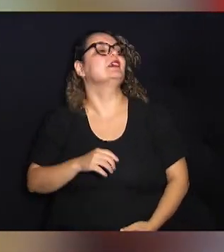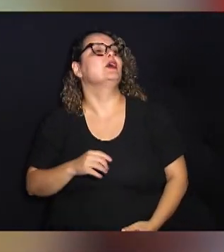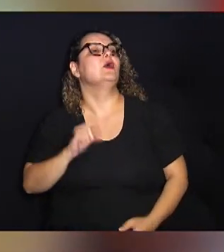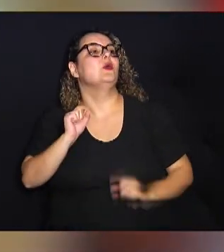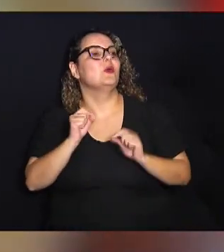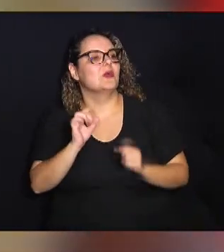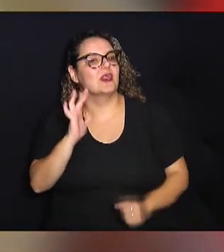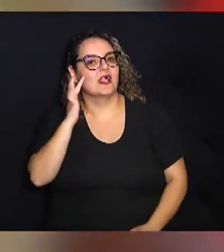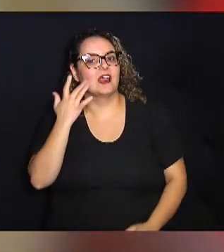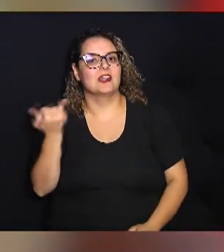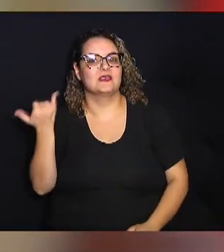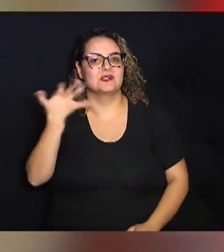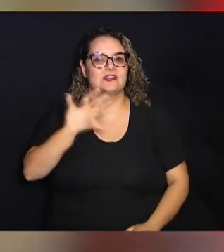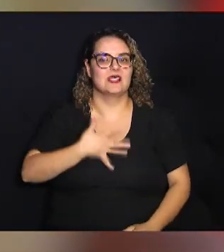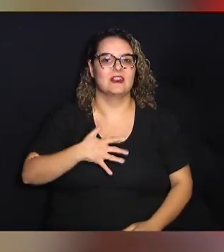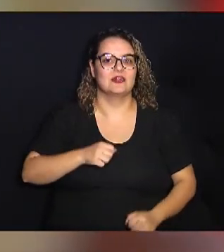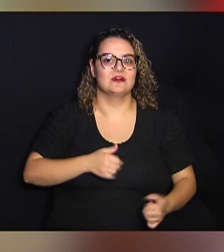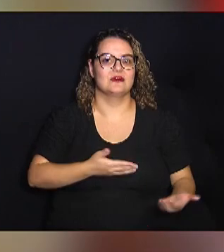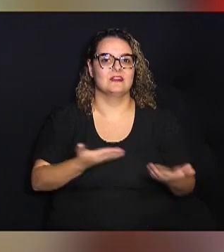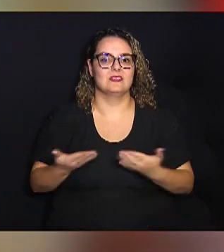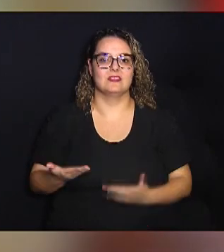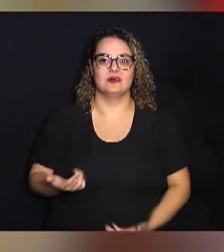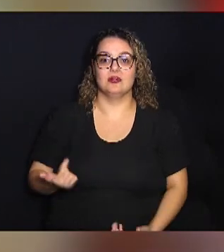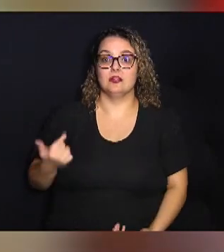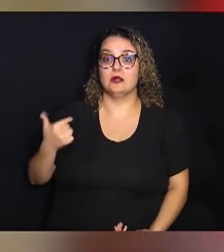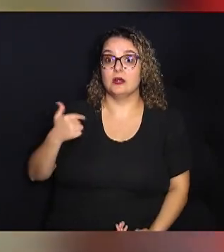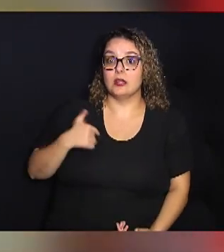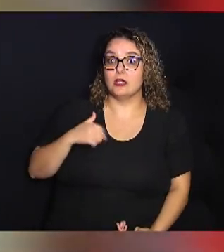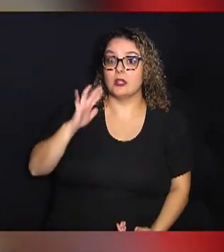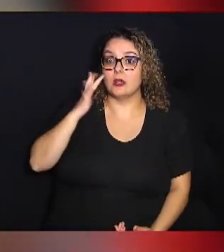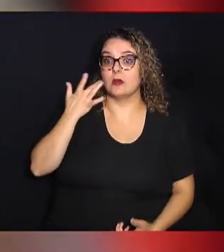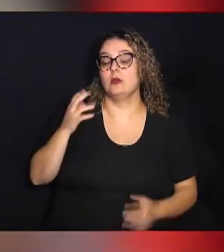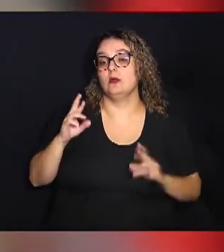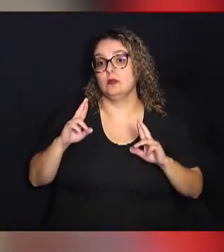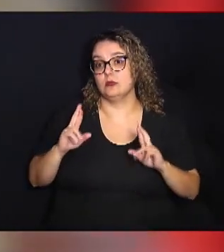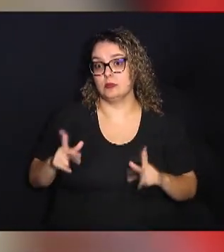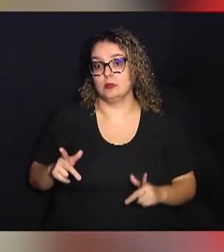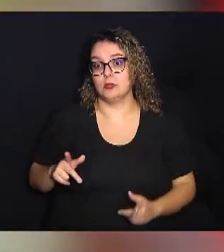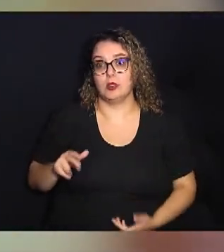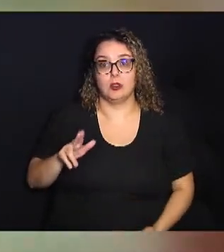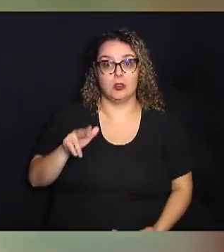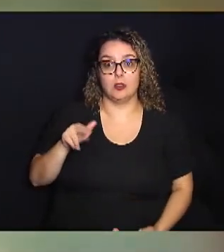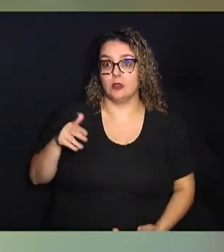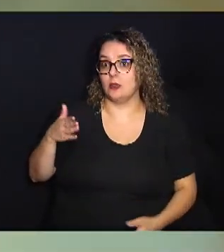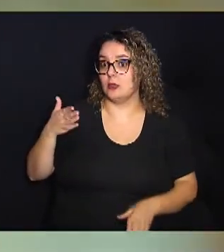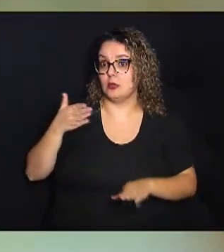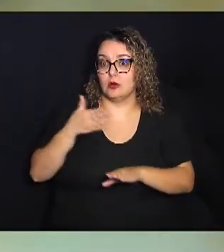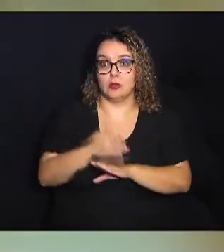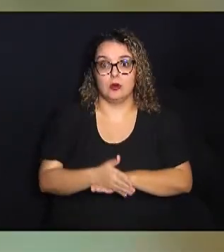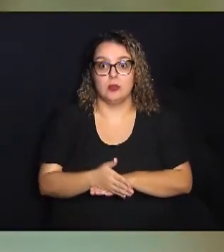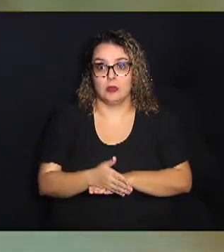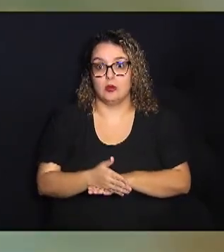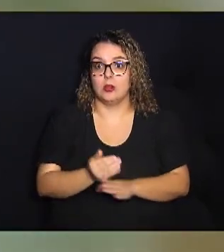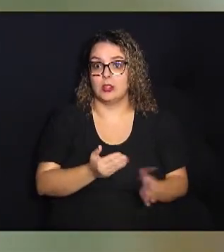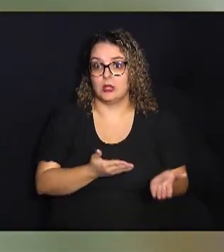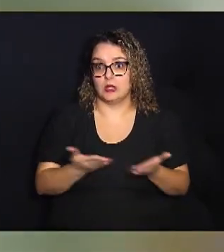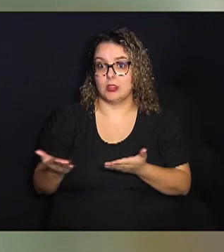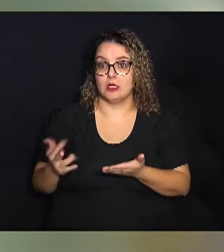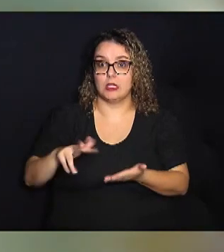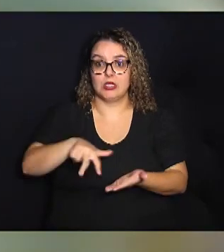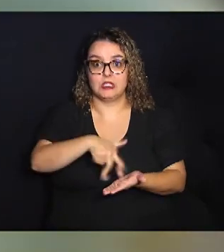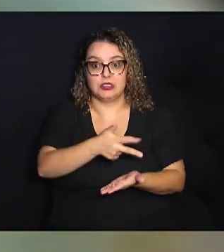achou da audiodescrição. Eu achei diferente, nunca tinha participado de uma apresentação de